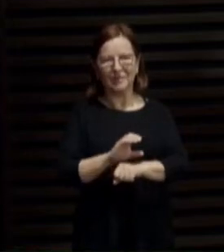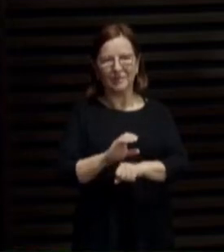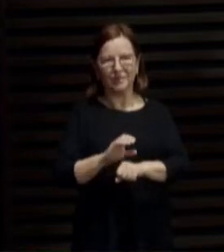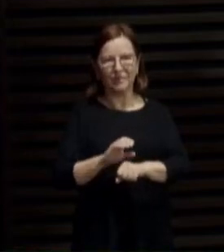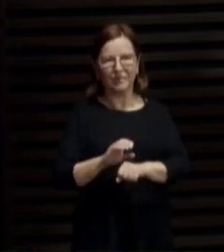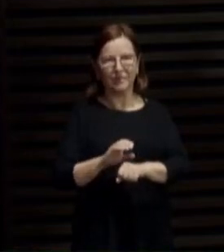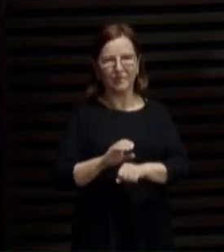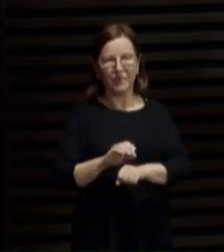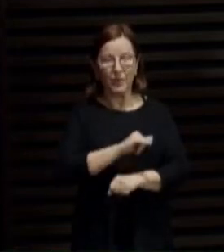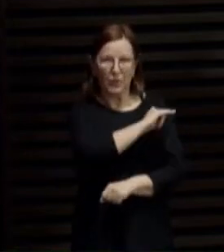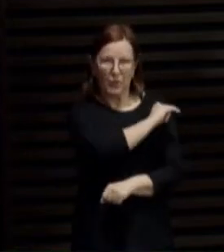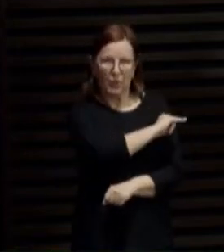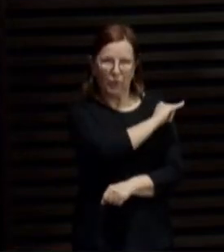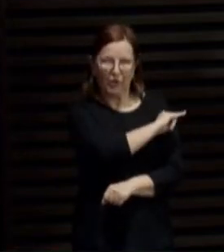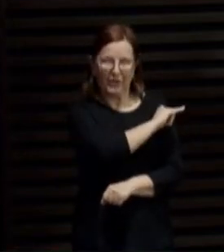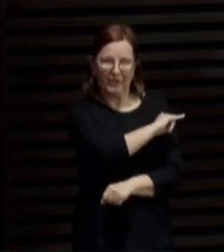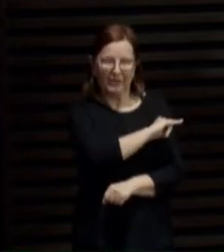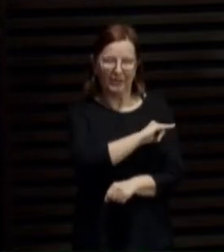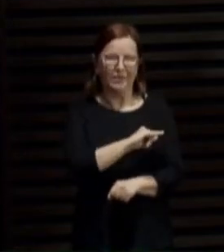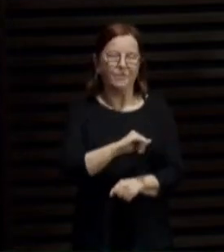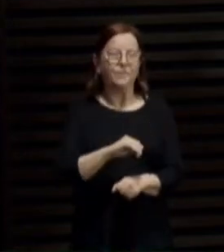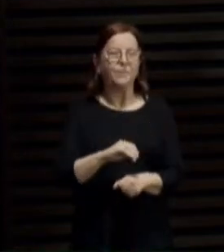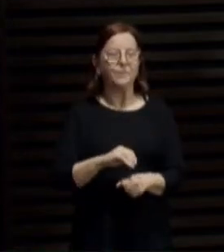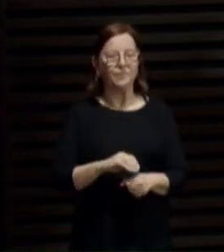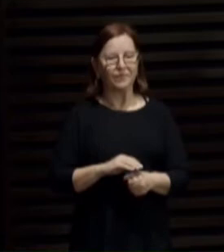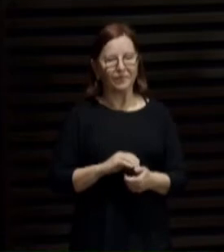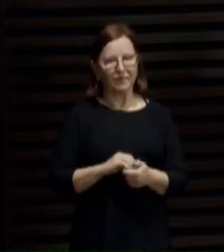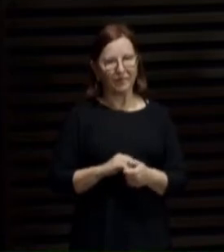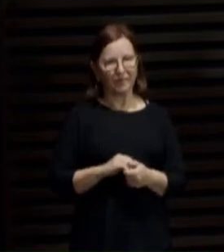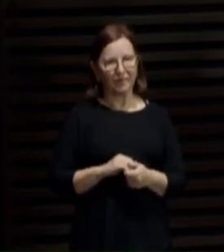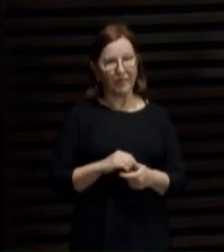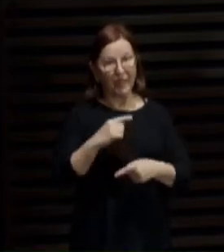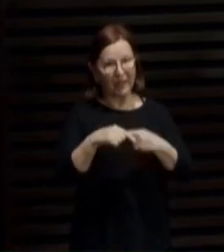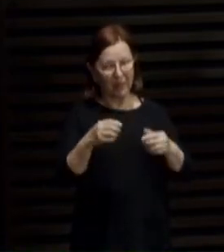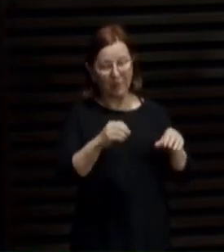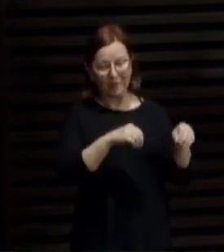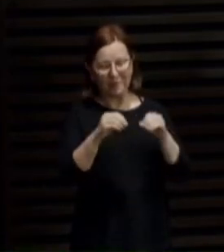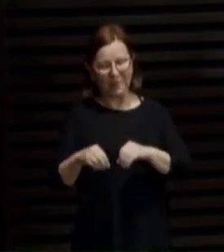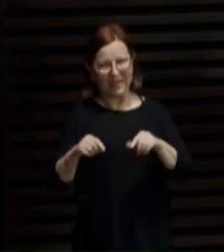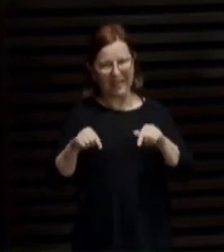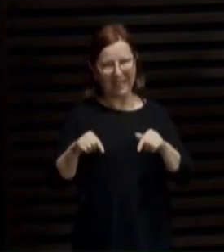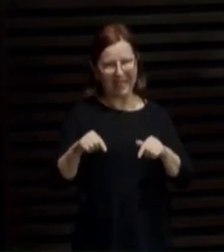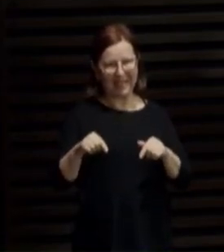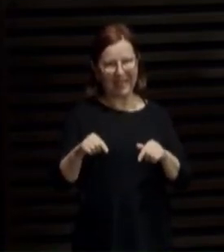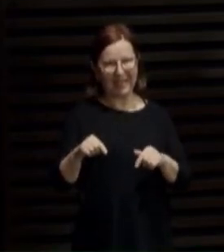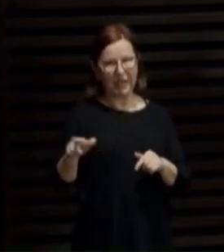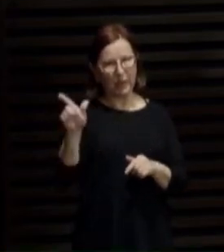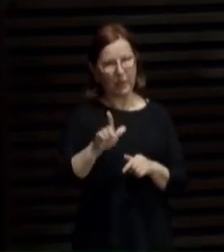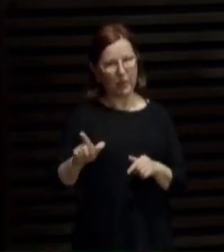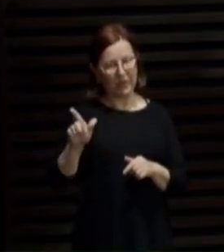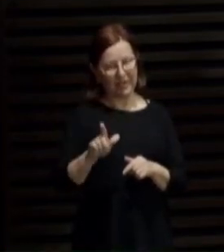lá no Rio de Janeiro, depois eu vim para Londrina e fiz em São Paulo